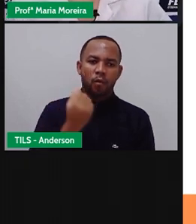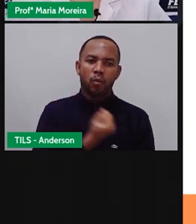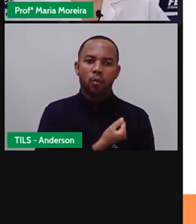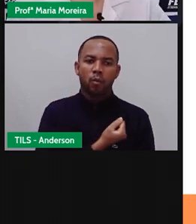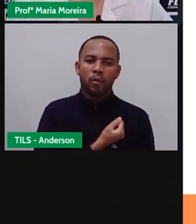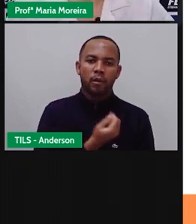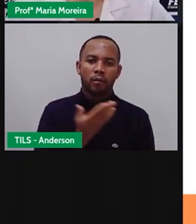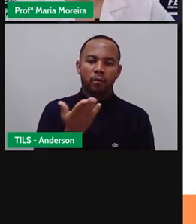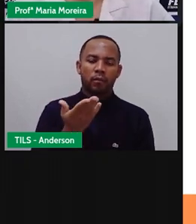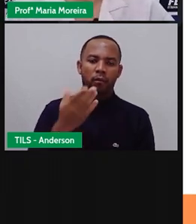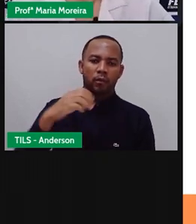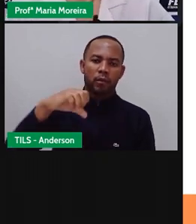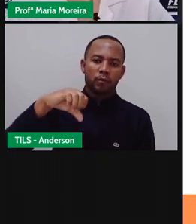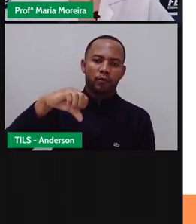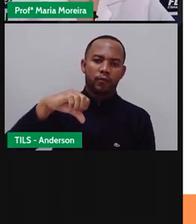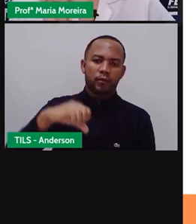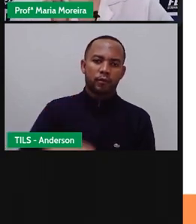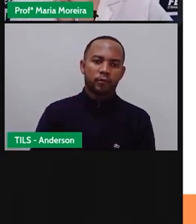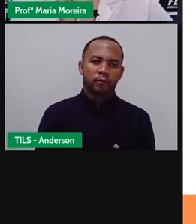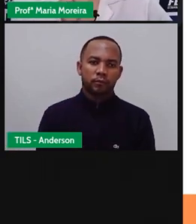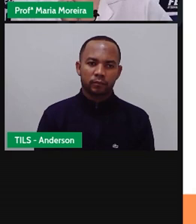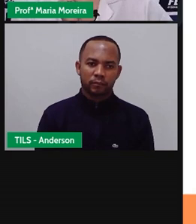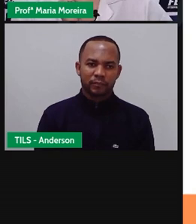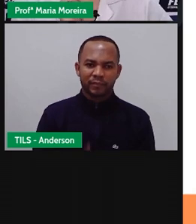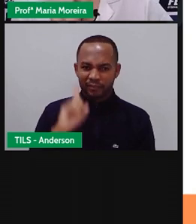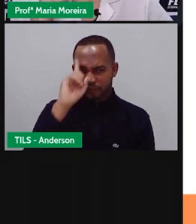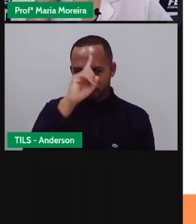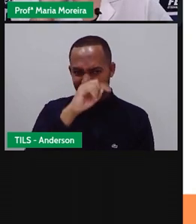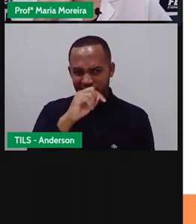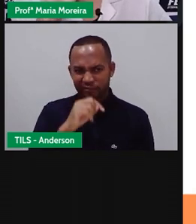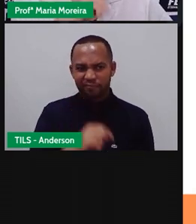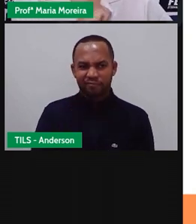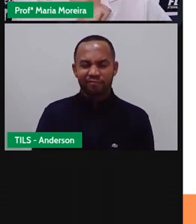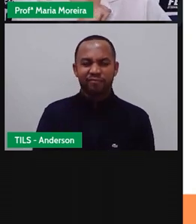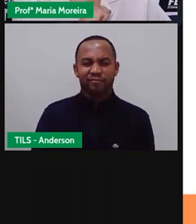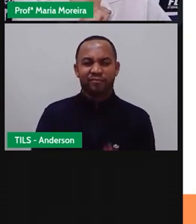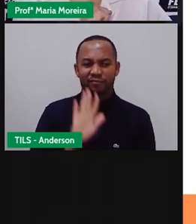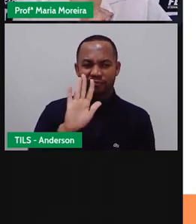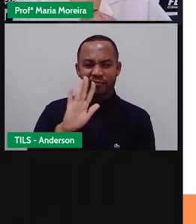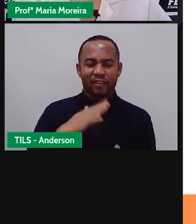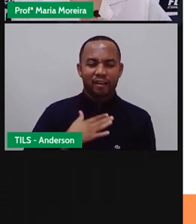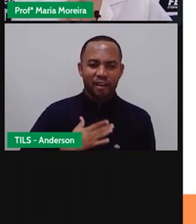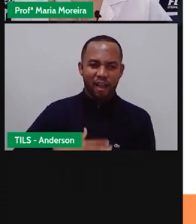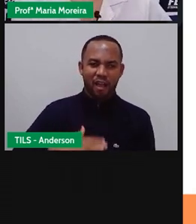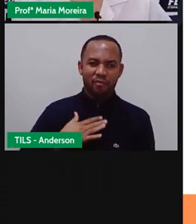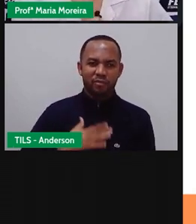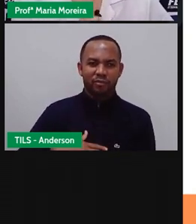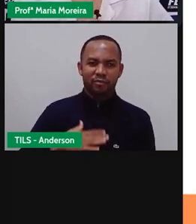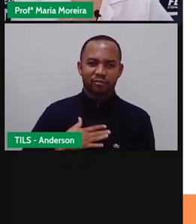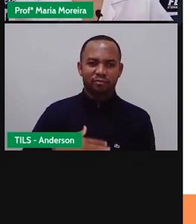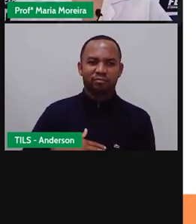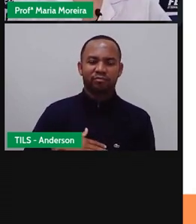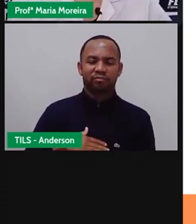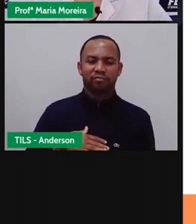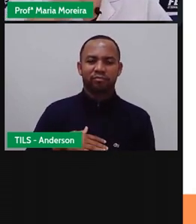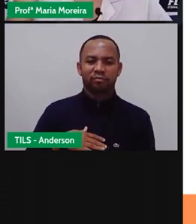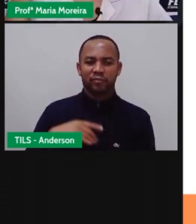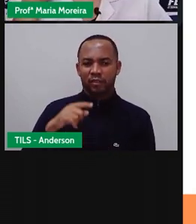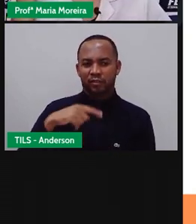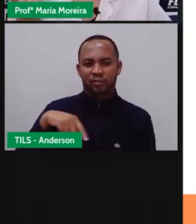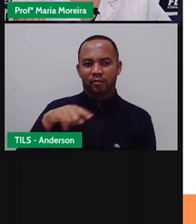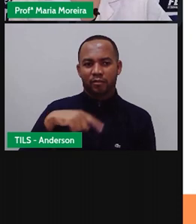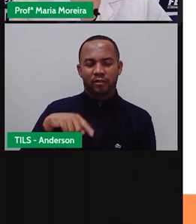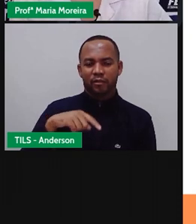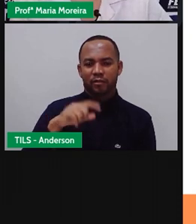o nove achou complicado fiquem calmos e tranquilos porque vamos